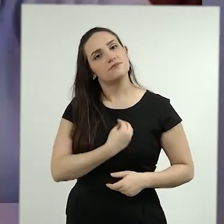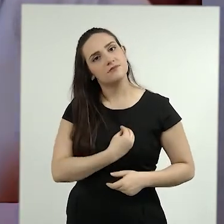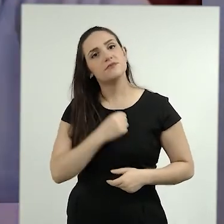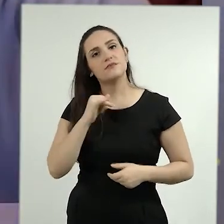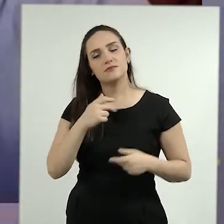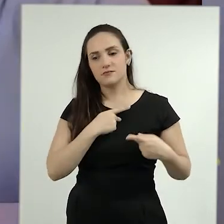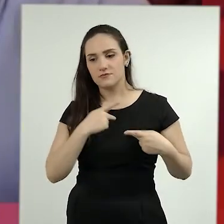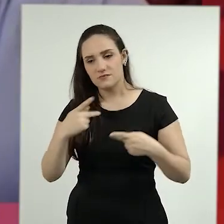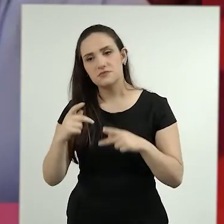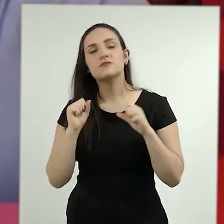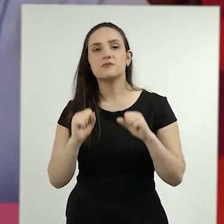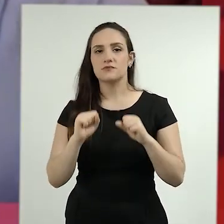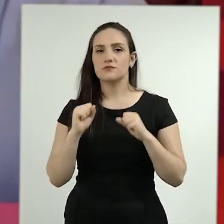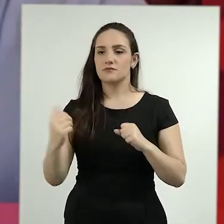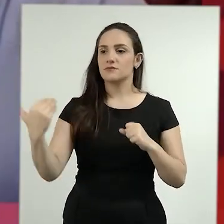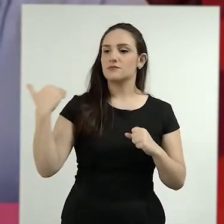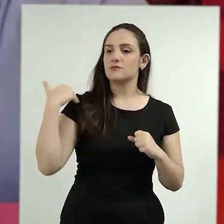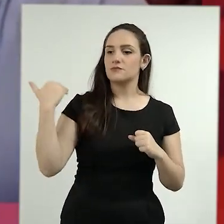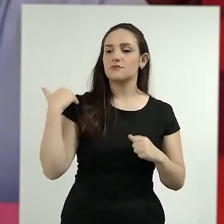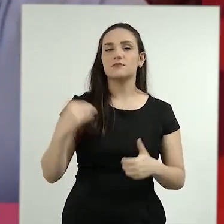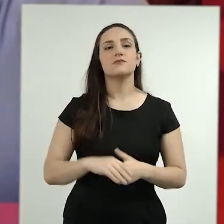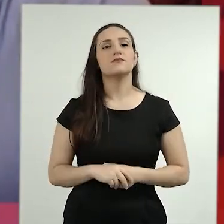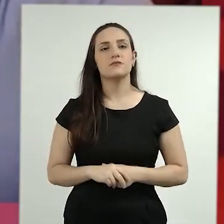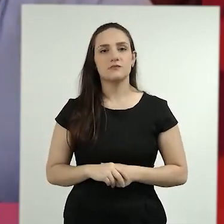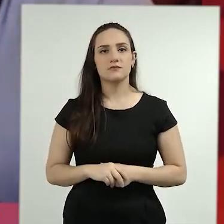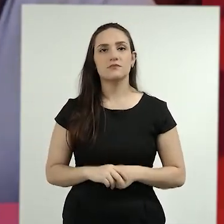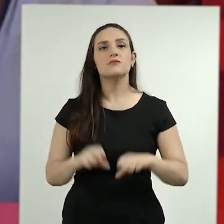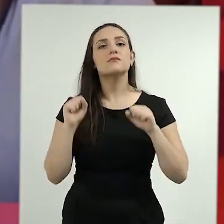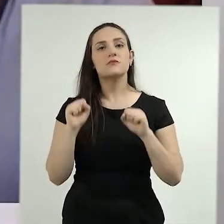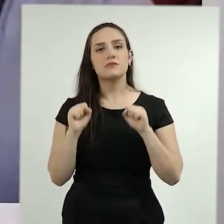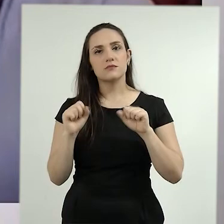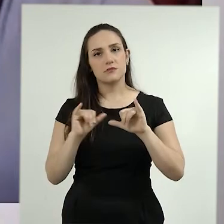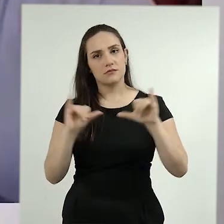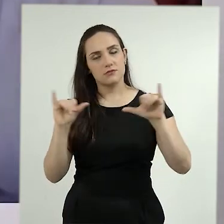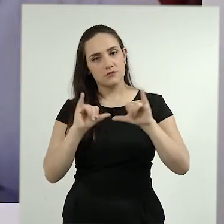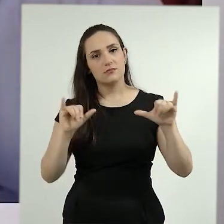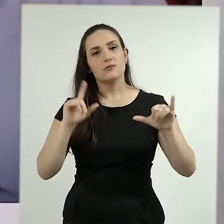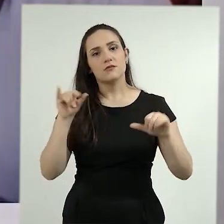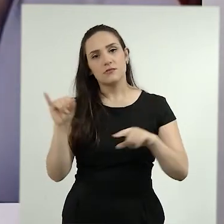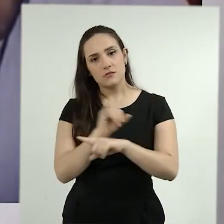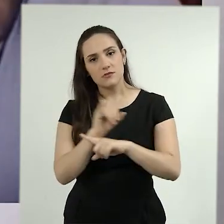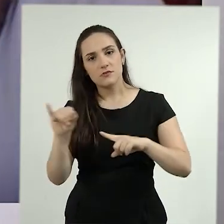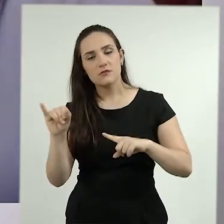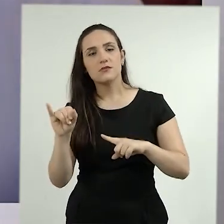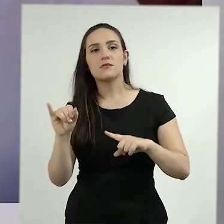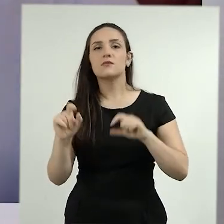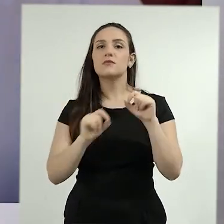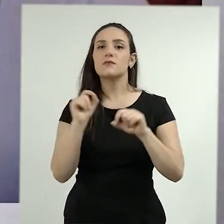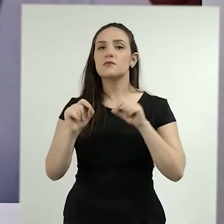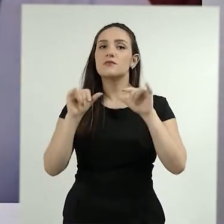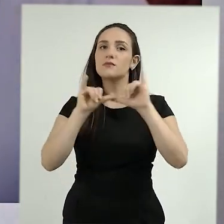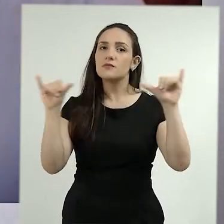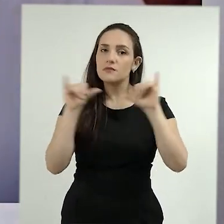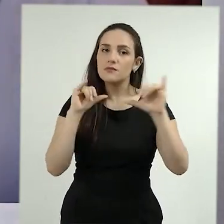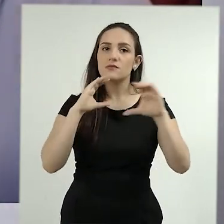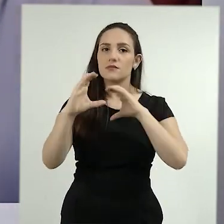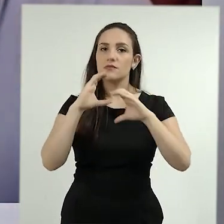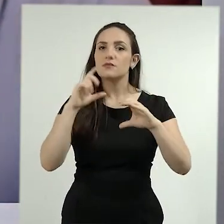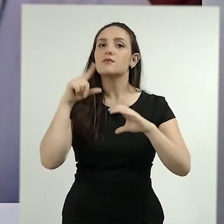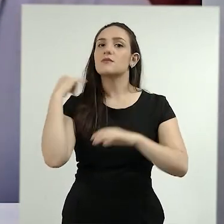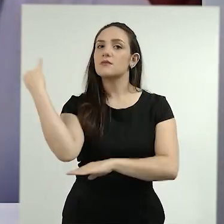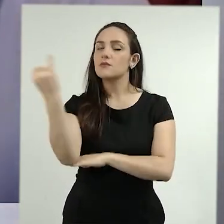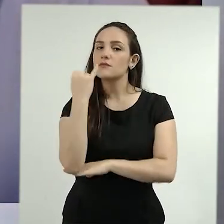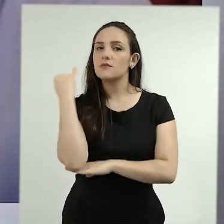participar. Você sabe que qualquer convite você faz, eu estou aí, nós estamos aí, na verdade, para divulgar, e essa é uma das ações que nós temos, né? Divulgação,